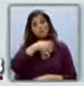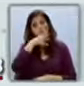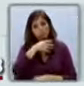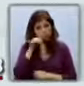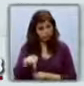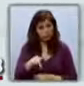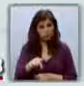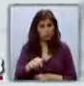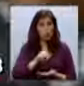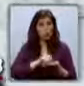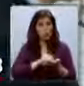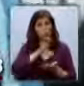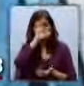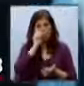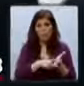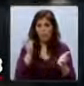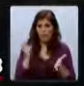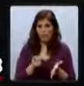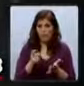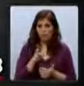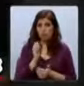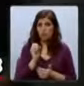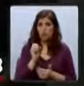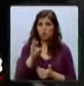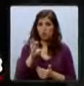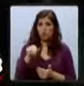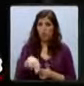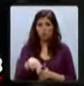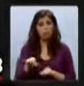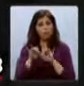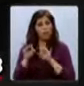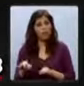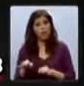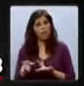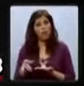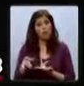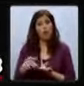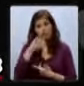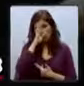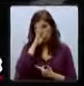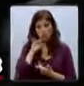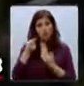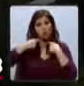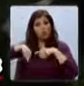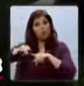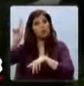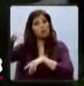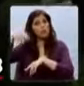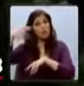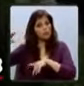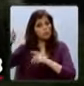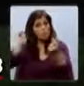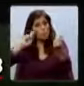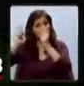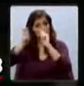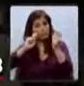Capitólio, o secretário de Estado norte-americano John Kerry e o homólogo iraniano estarão reunidos em Montreux, na Suíça, para discutirem